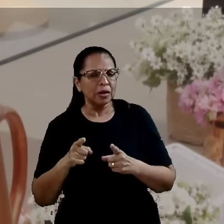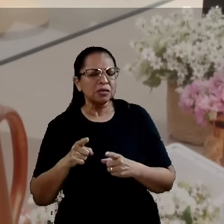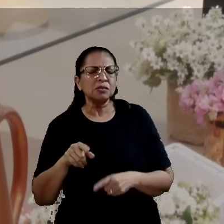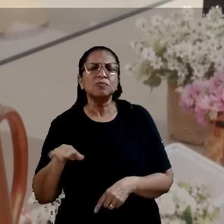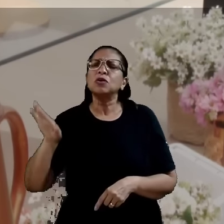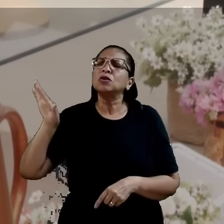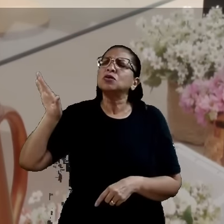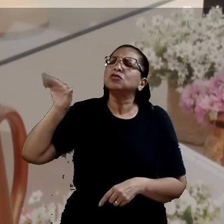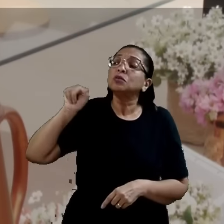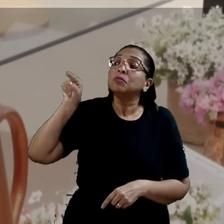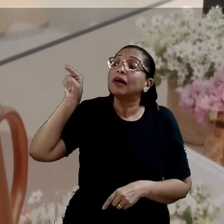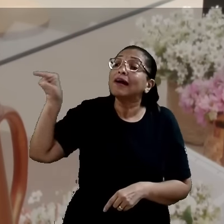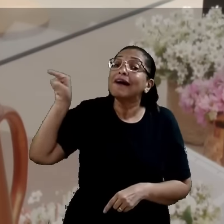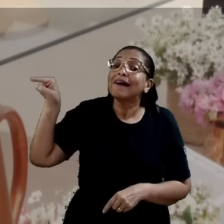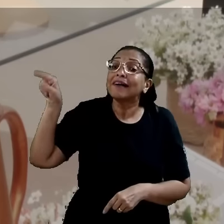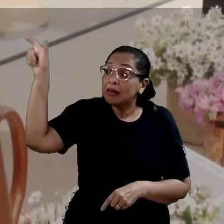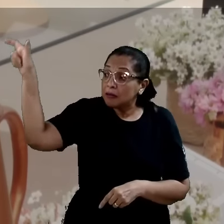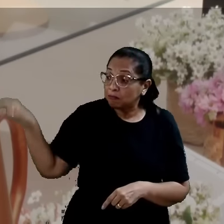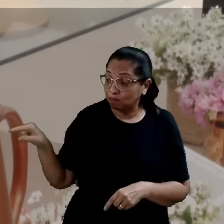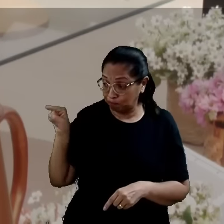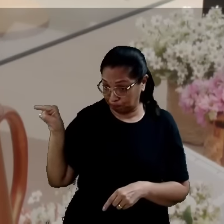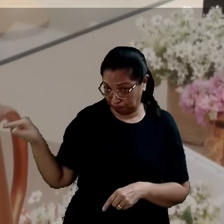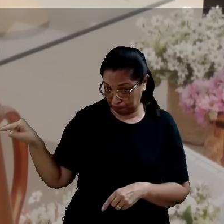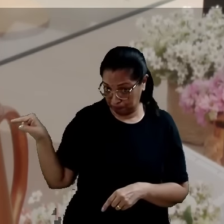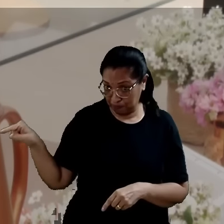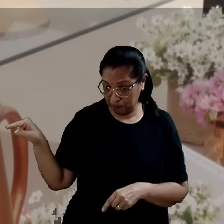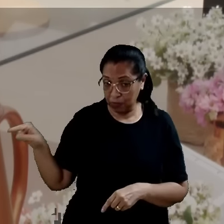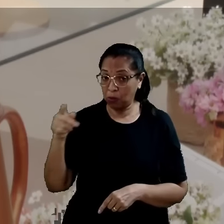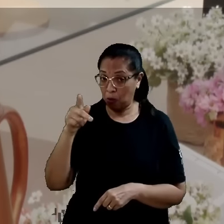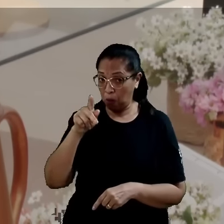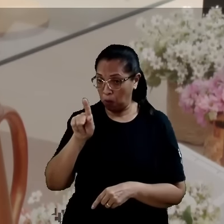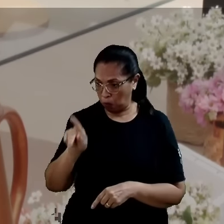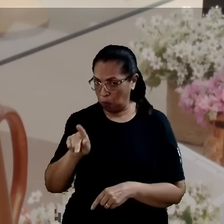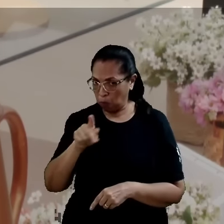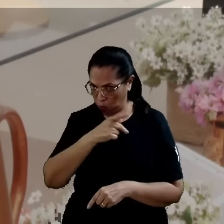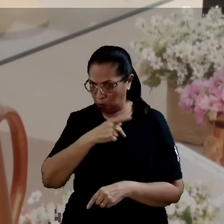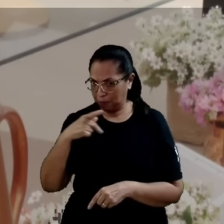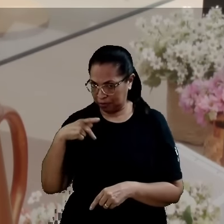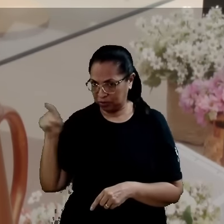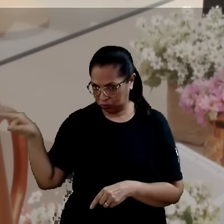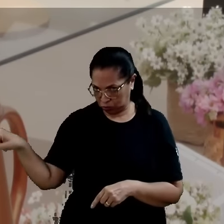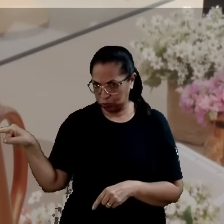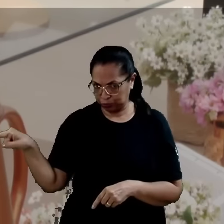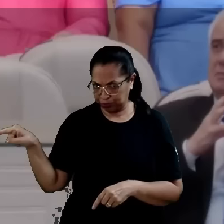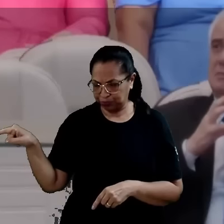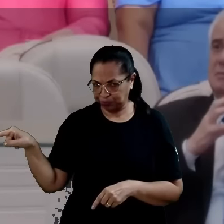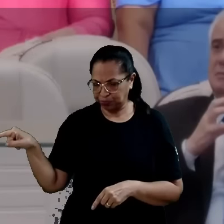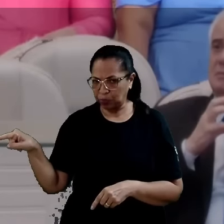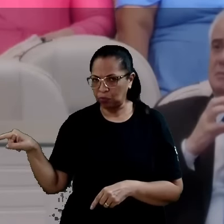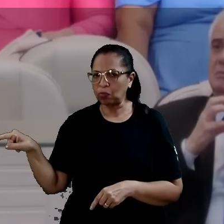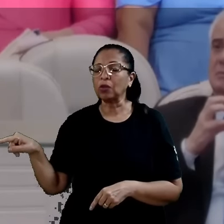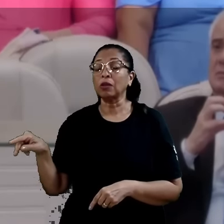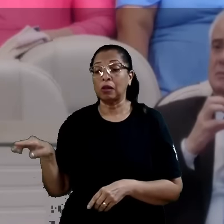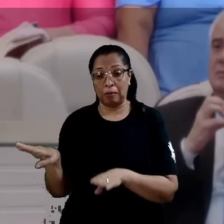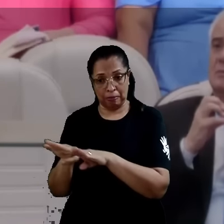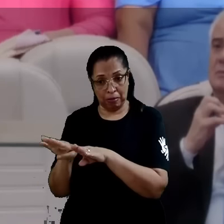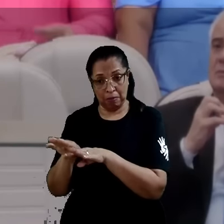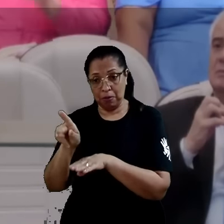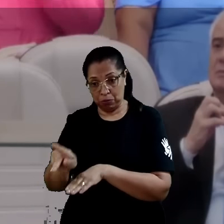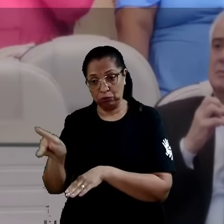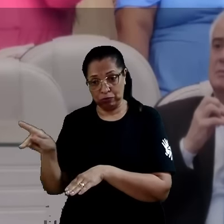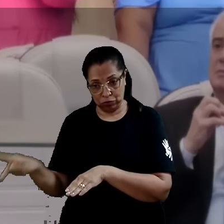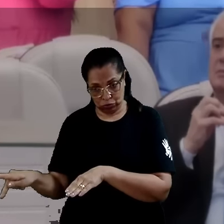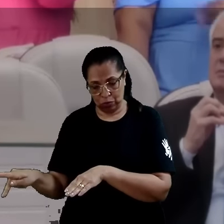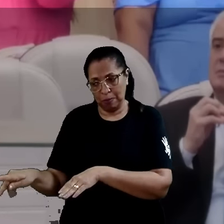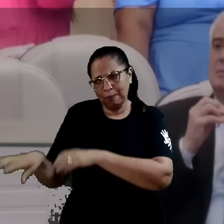Eu tenho três filhos a média de idade dos filhos eram crianças pré-adolescentes